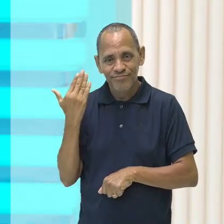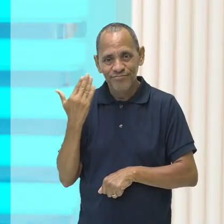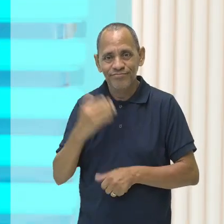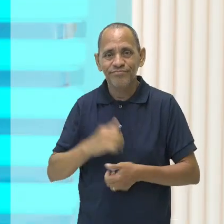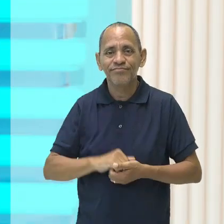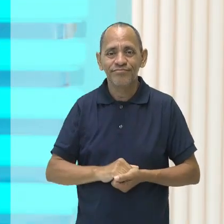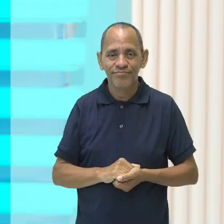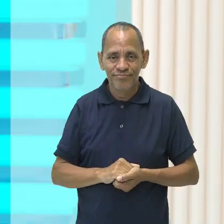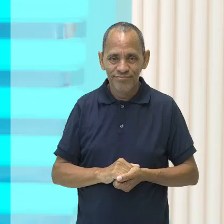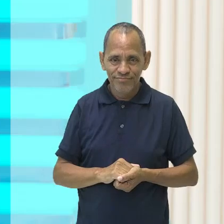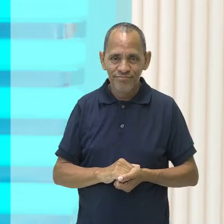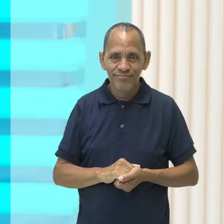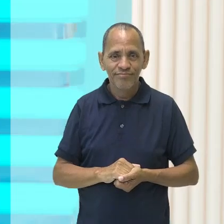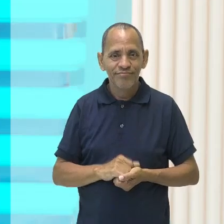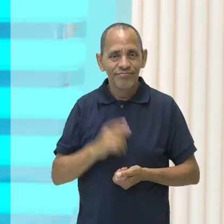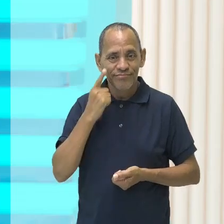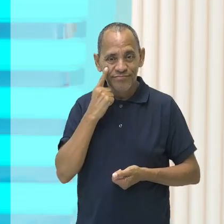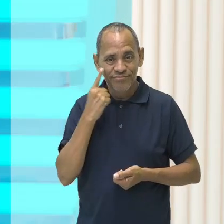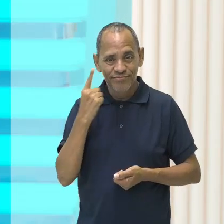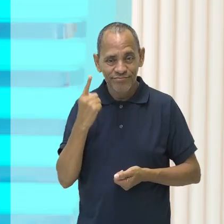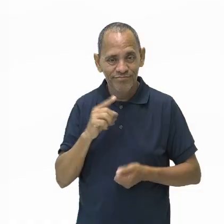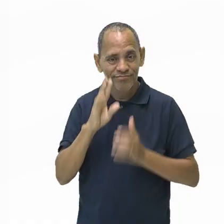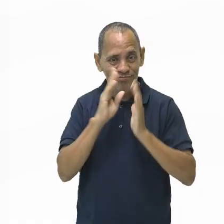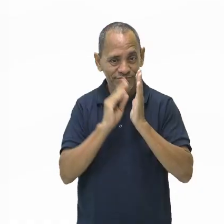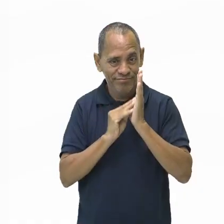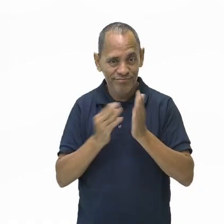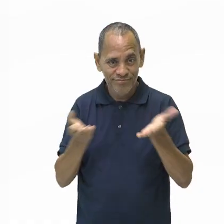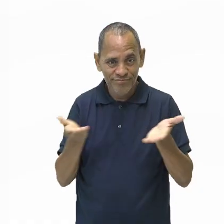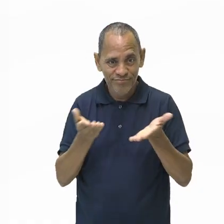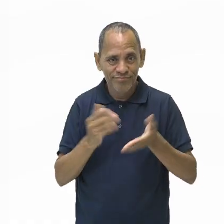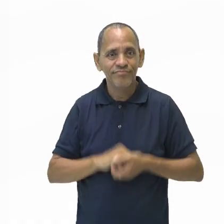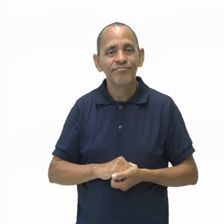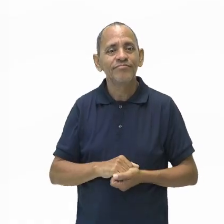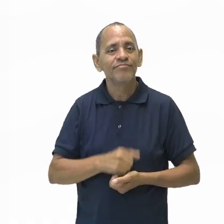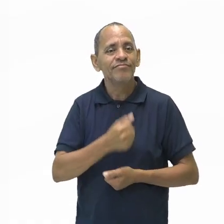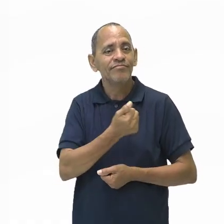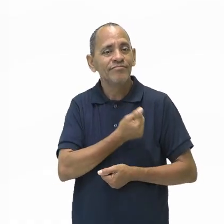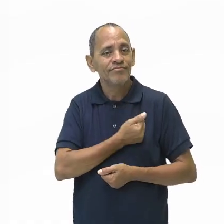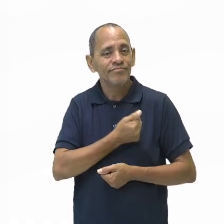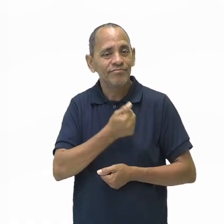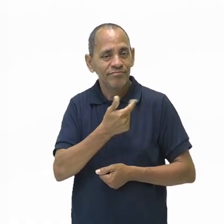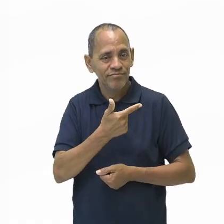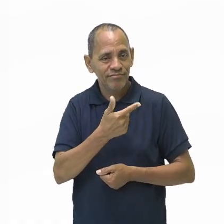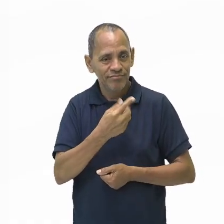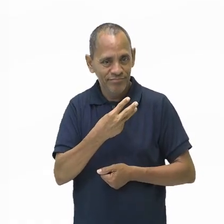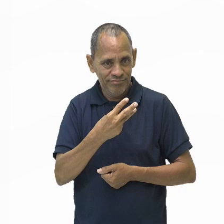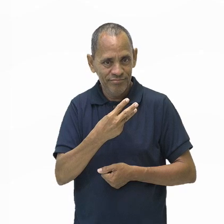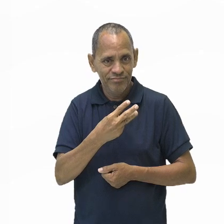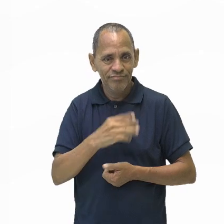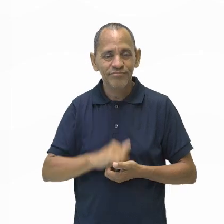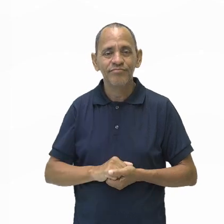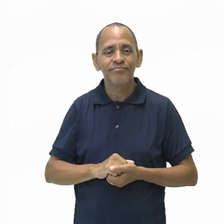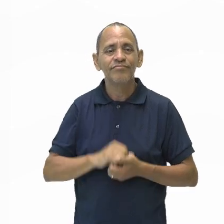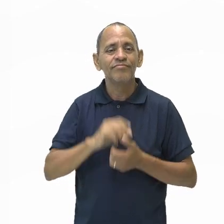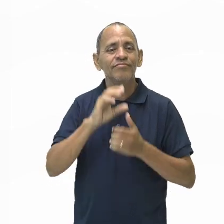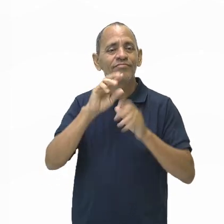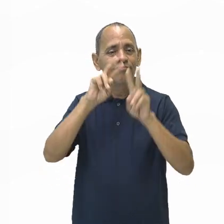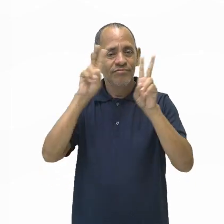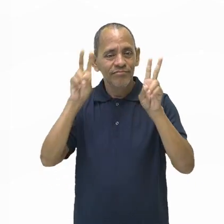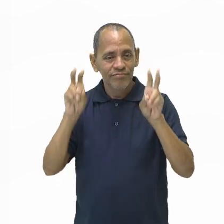Vanessa Mafra. Vamos verificar o nosso conteúdo? Aula de número 23, objeto